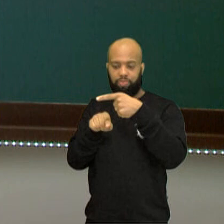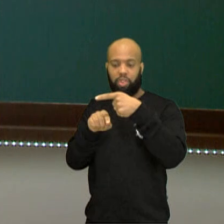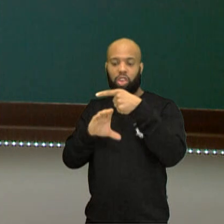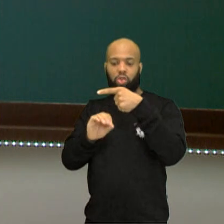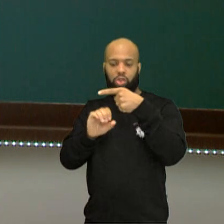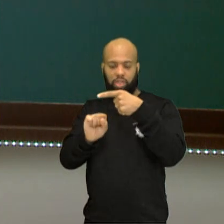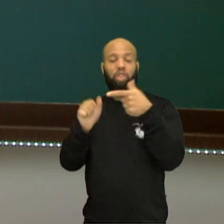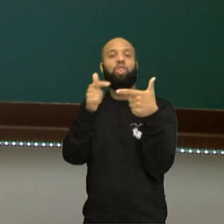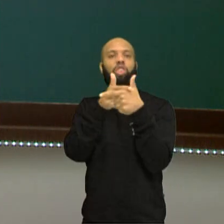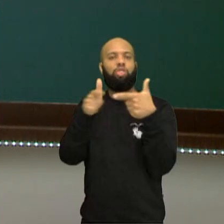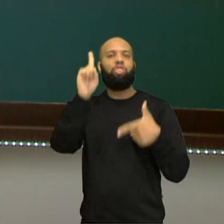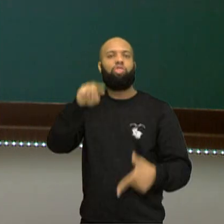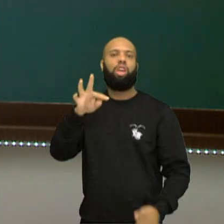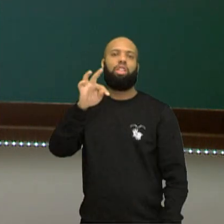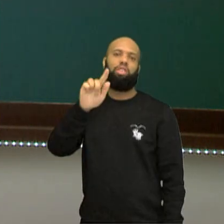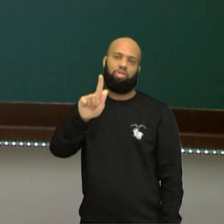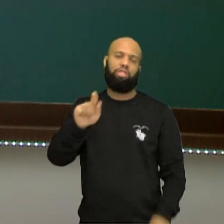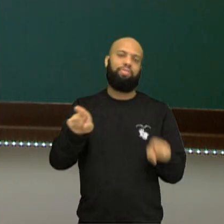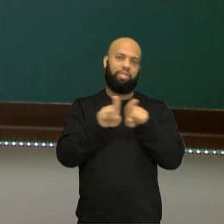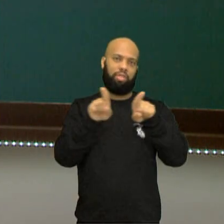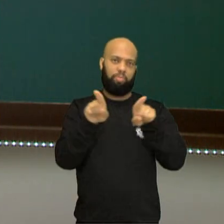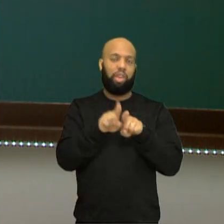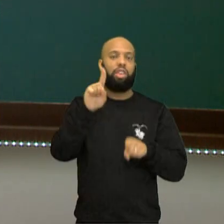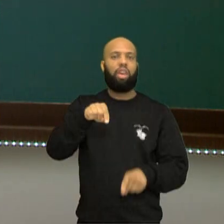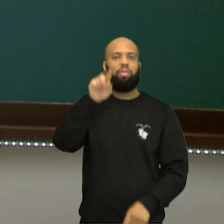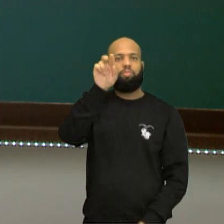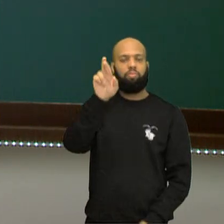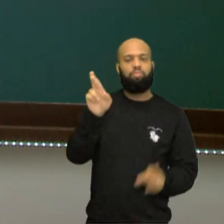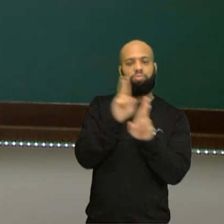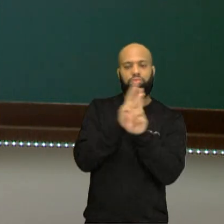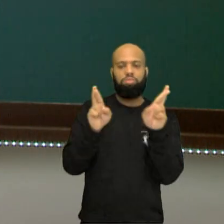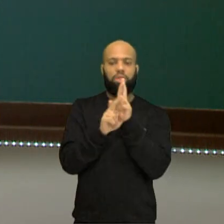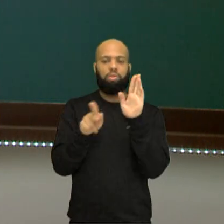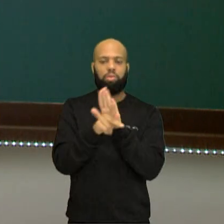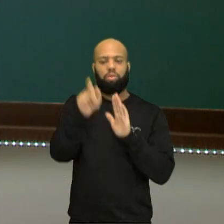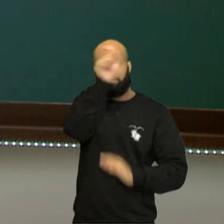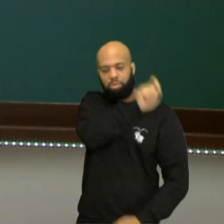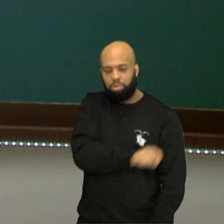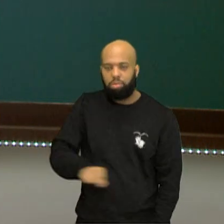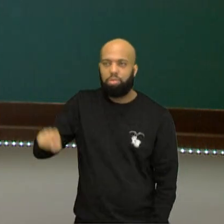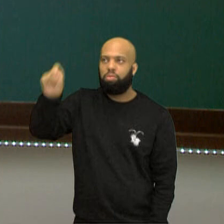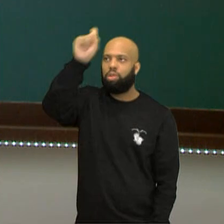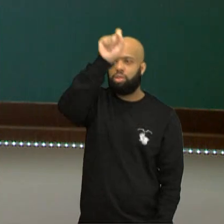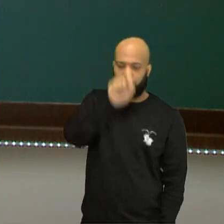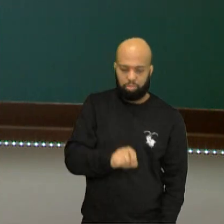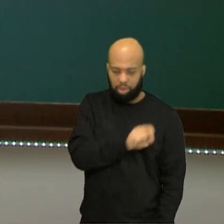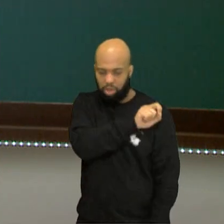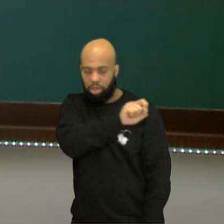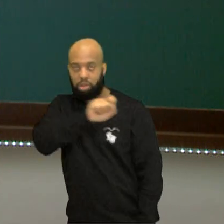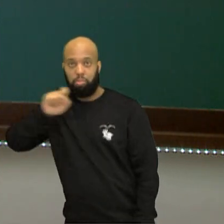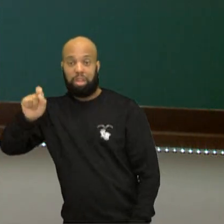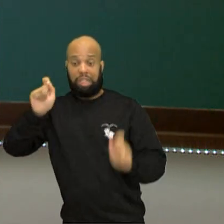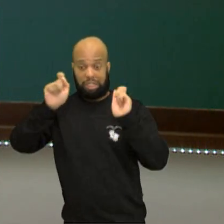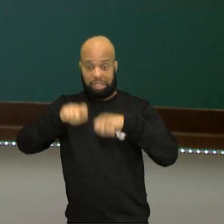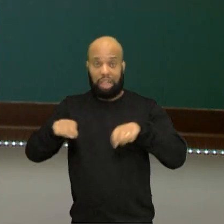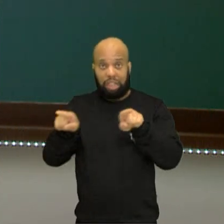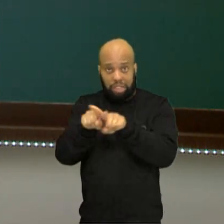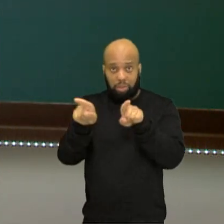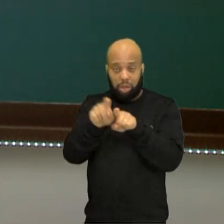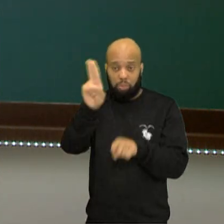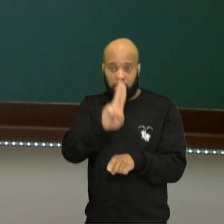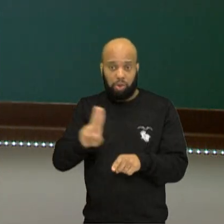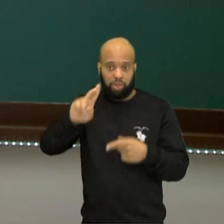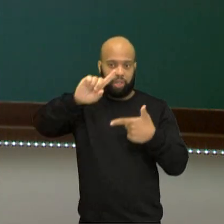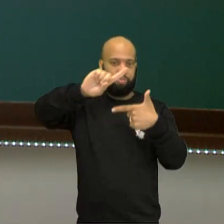aplicação na circunferência trigonométrica que também pode ser utilizada no triângulo retângulo, tá bom, gente? Então, não é